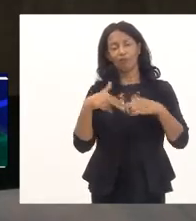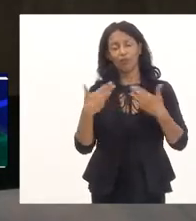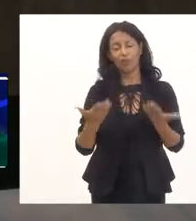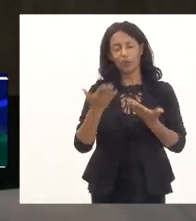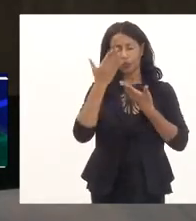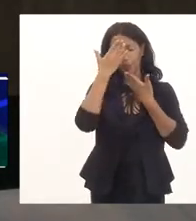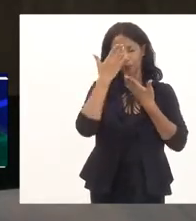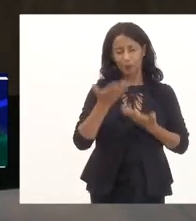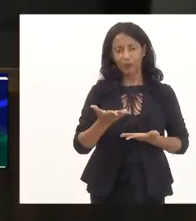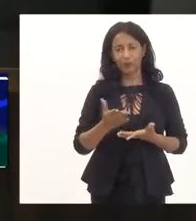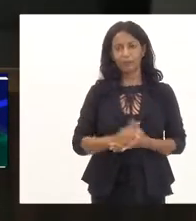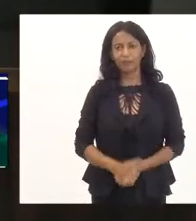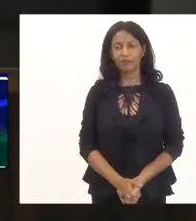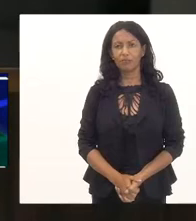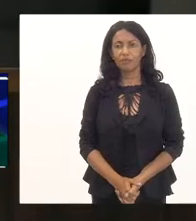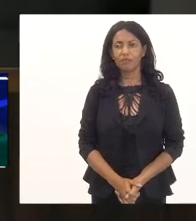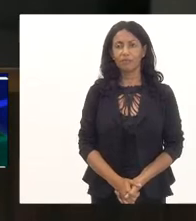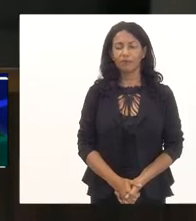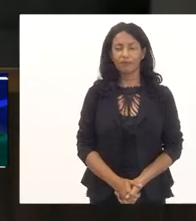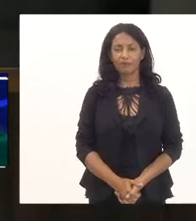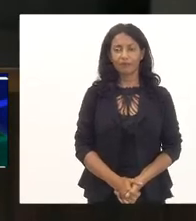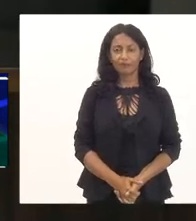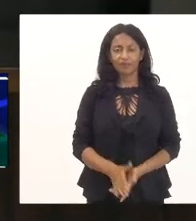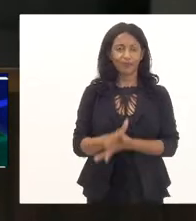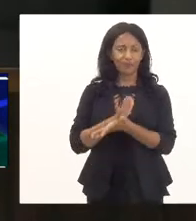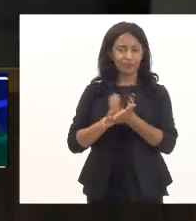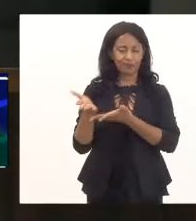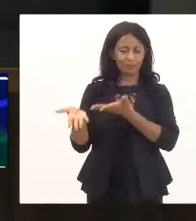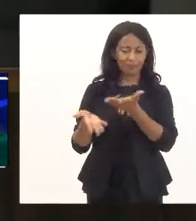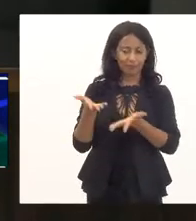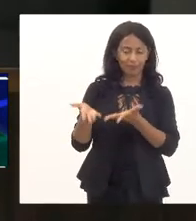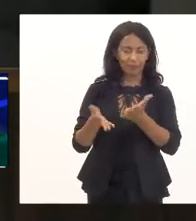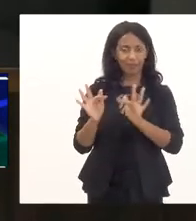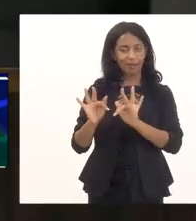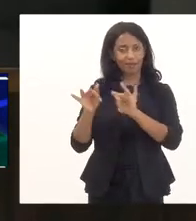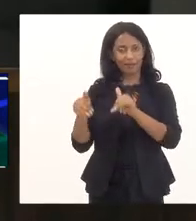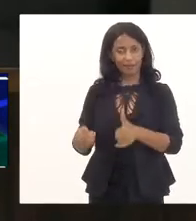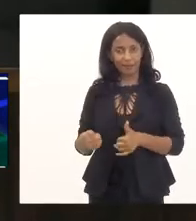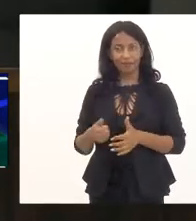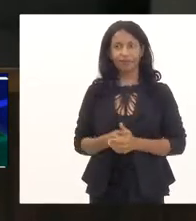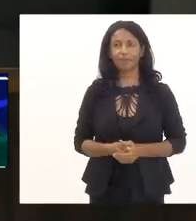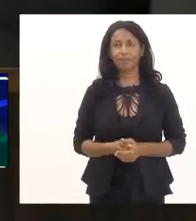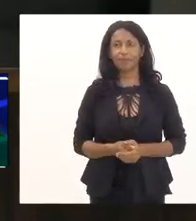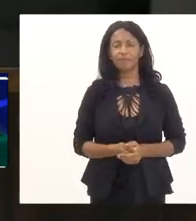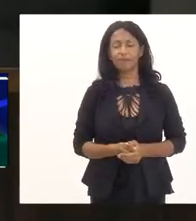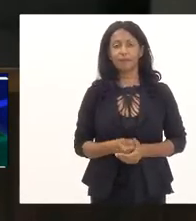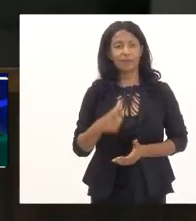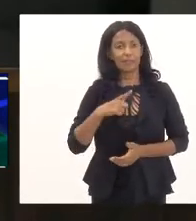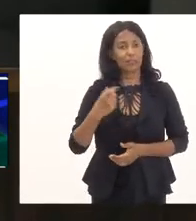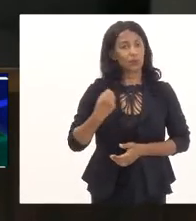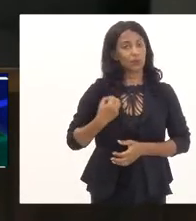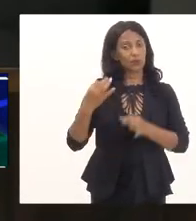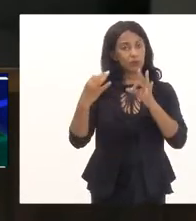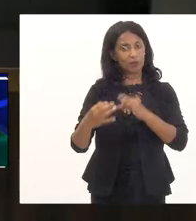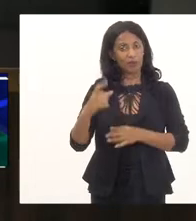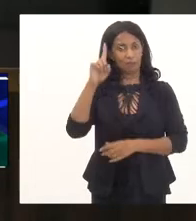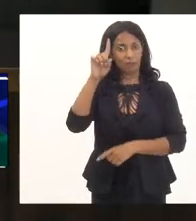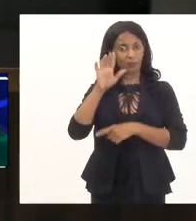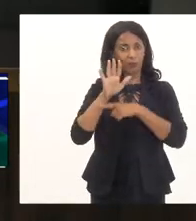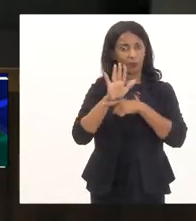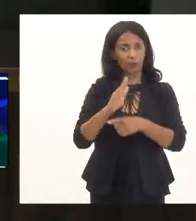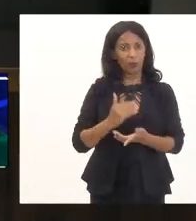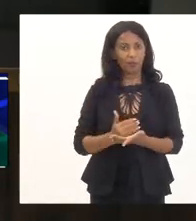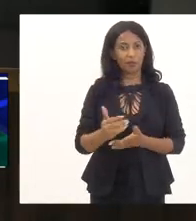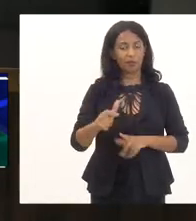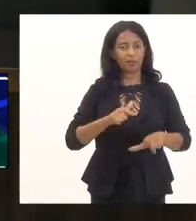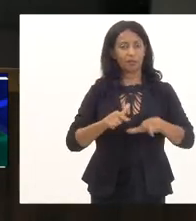obrigado. Nada mais a tratar na ordem do dia mesmo, está encerrada. Havendo número legal sobre a proteção de Deus,